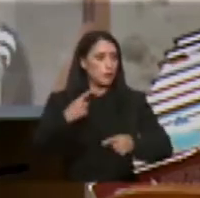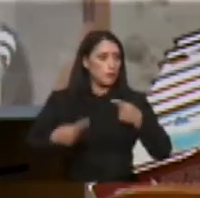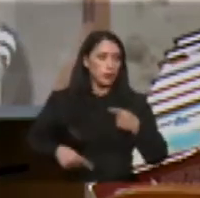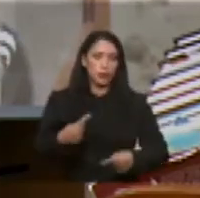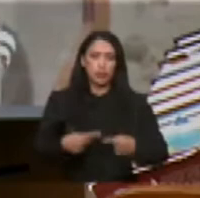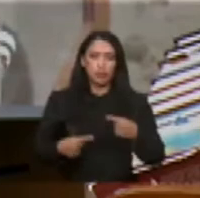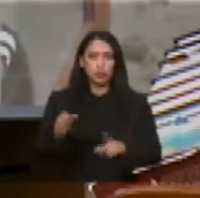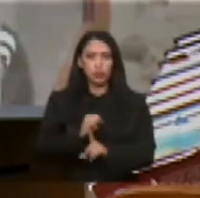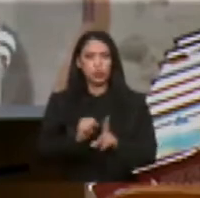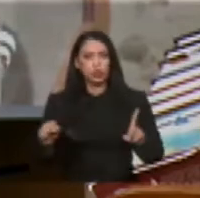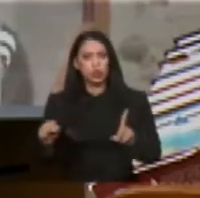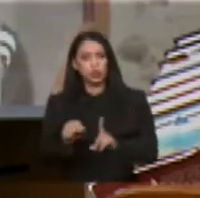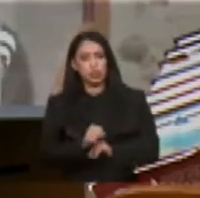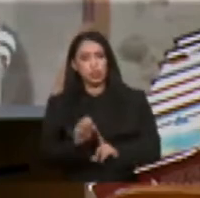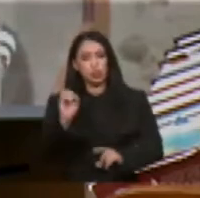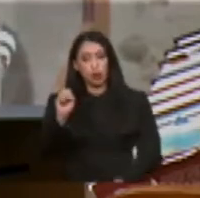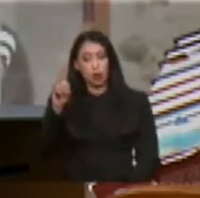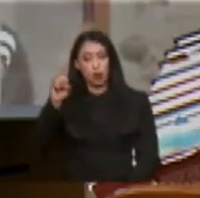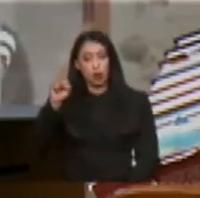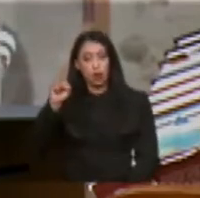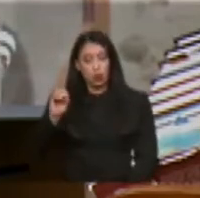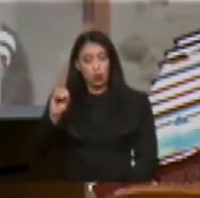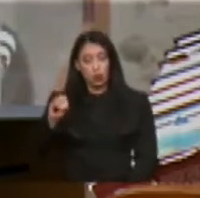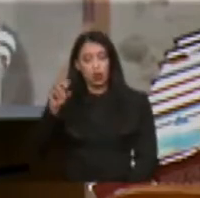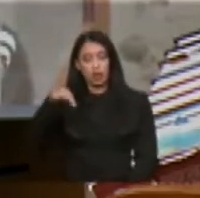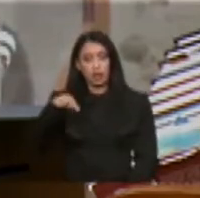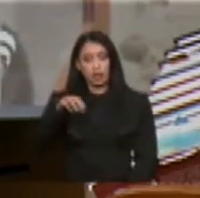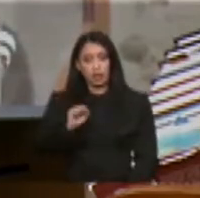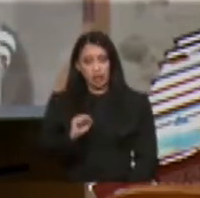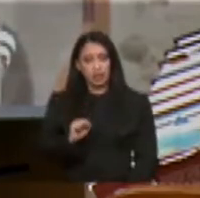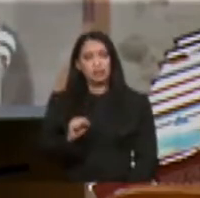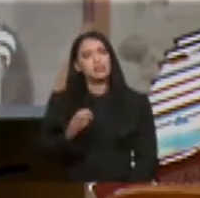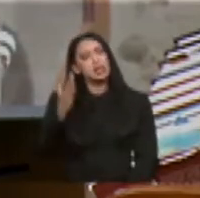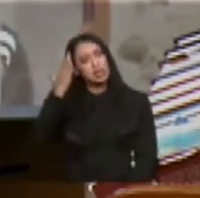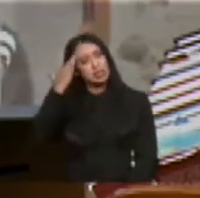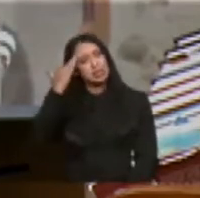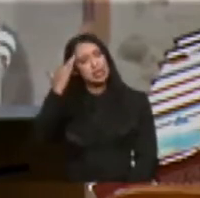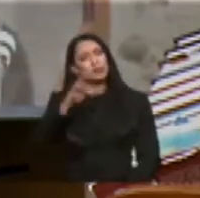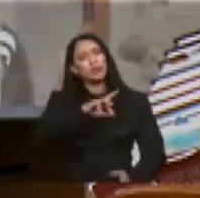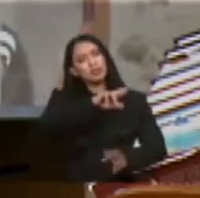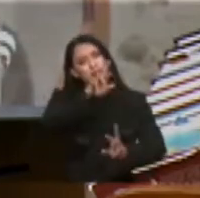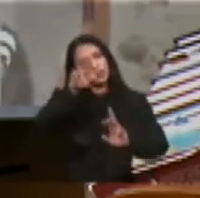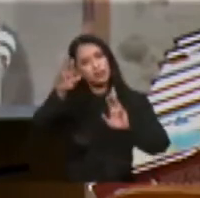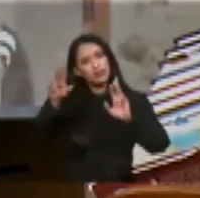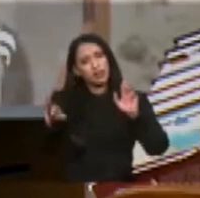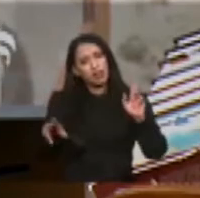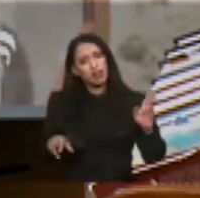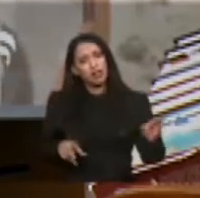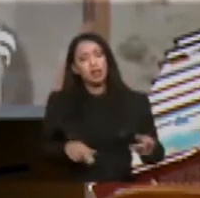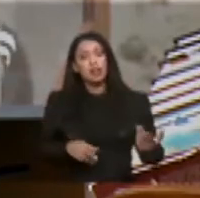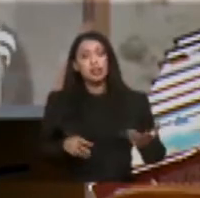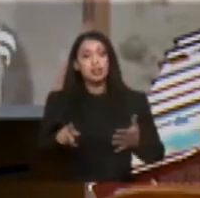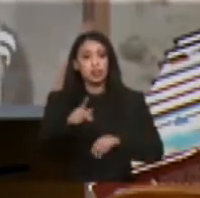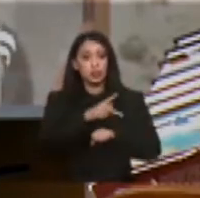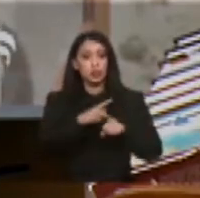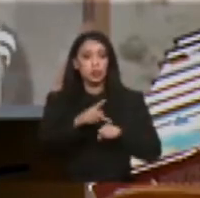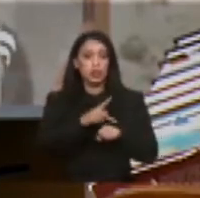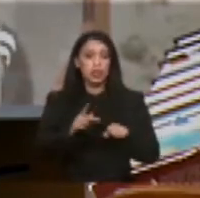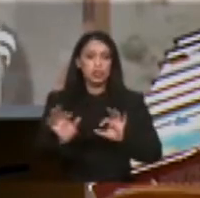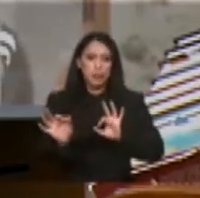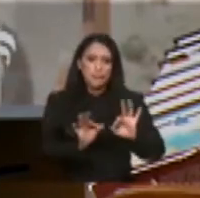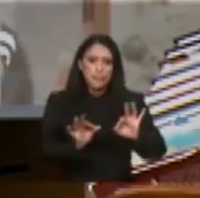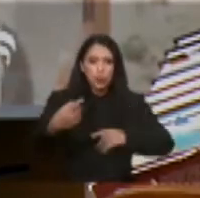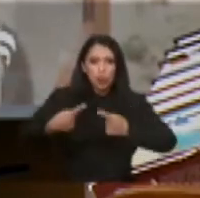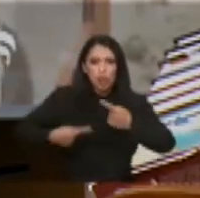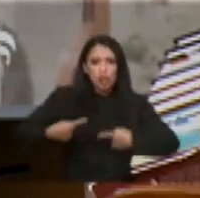sociais. A OMS reconhece esta heterogeneidade e ressalta que, ao formularem políticas